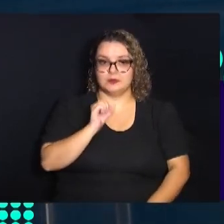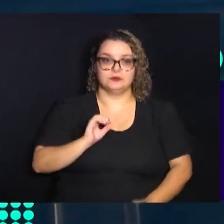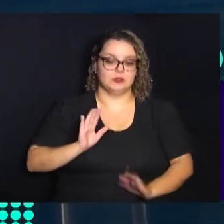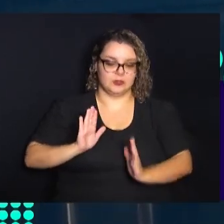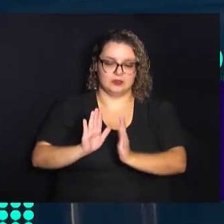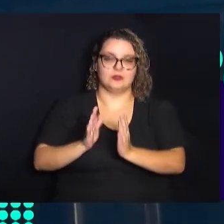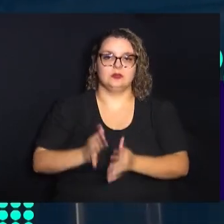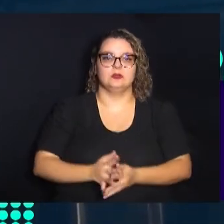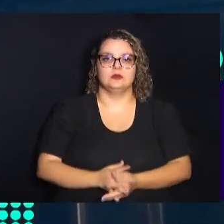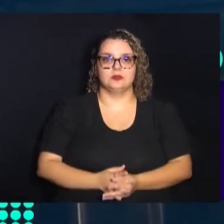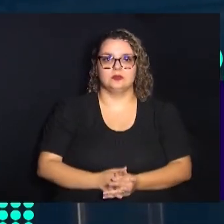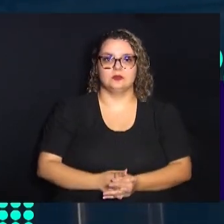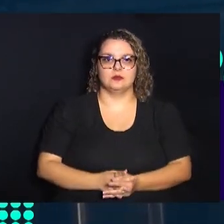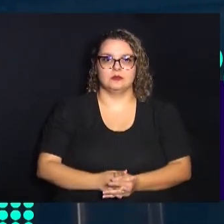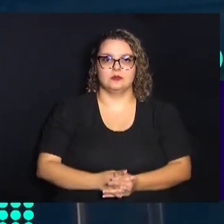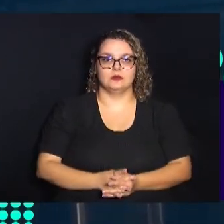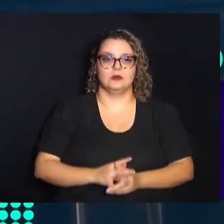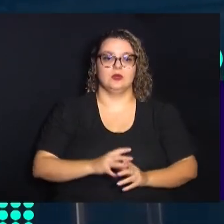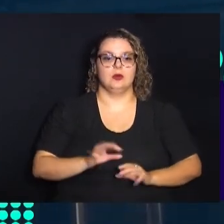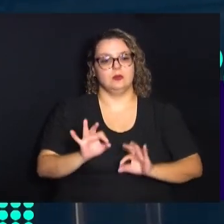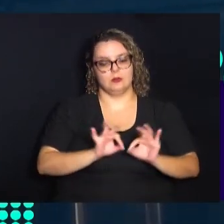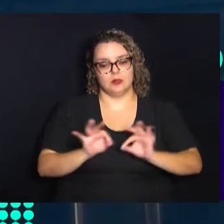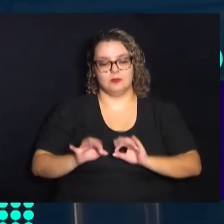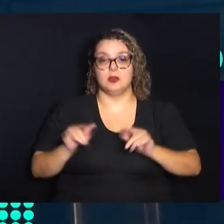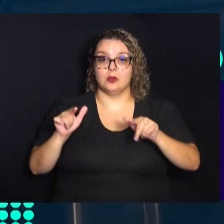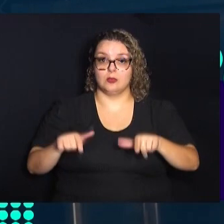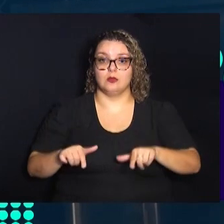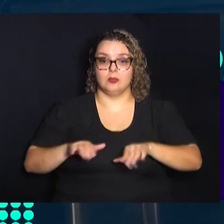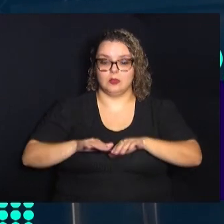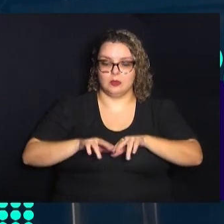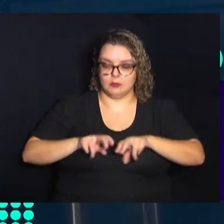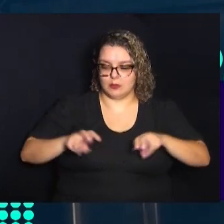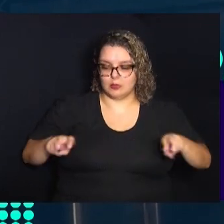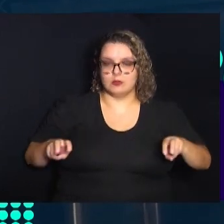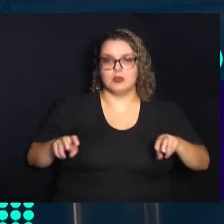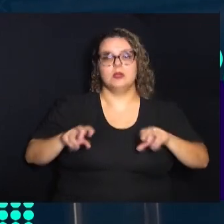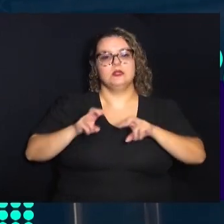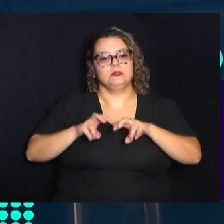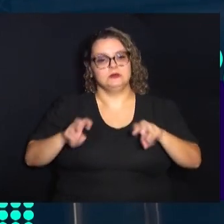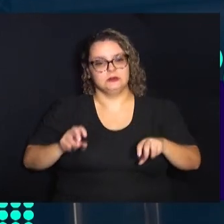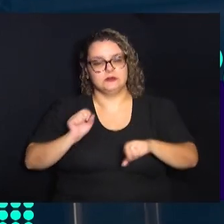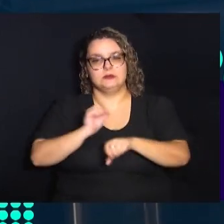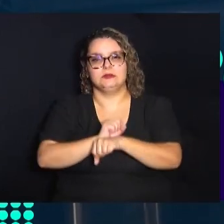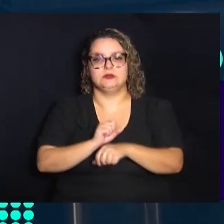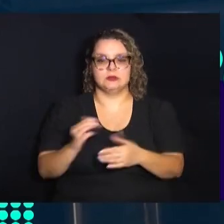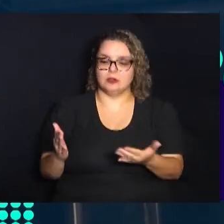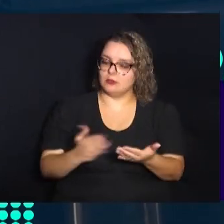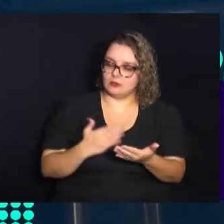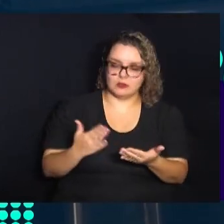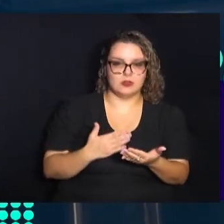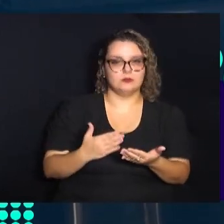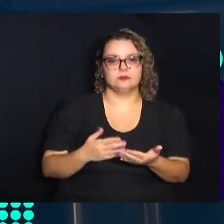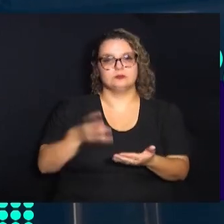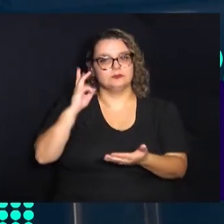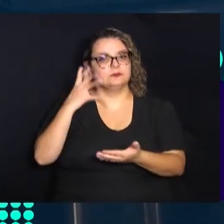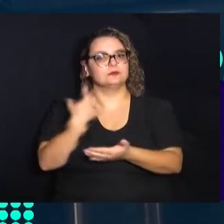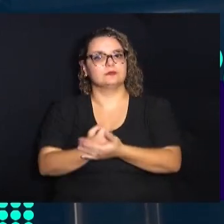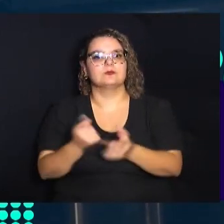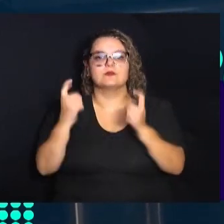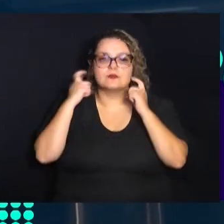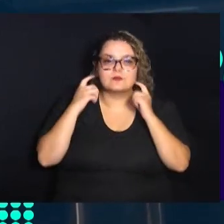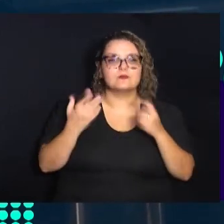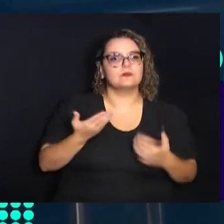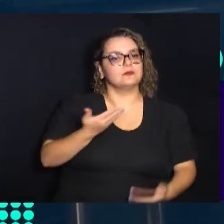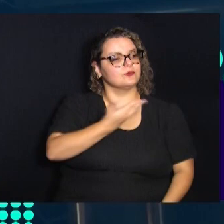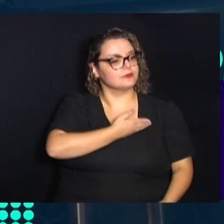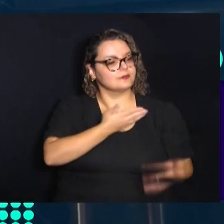fica aqui na frente do nosso, a gente prepara um espaço com bancos e tal, senta ali, traz o seu livro, enfim, seu podcast